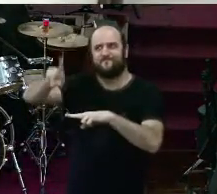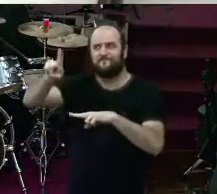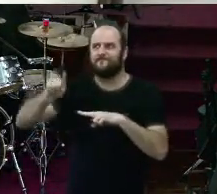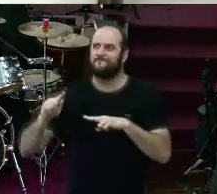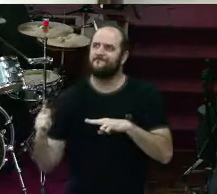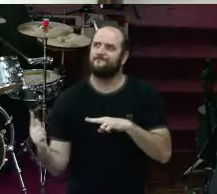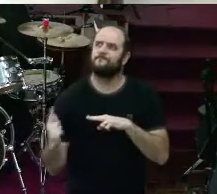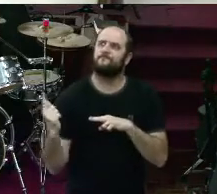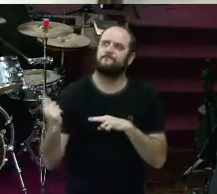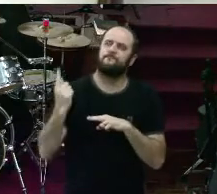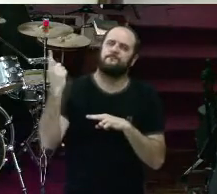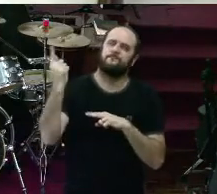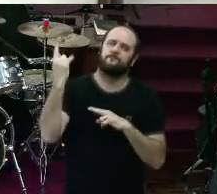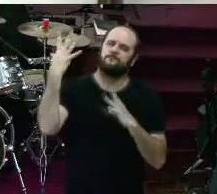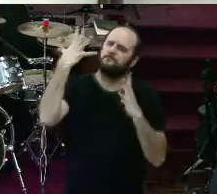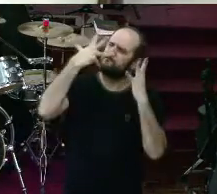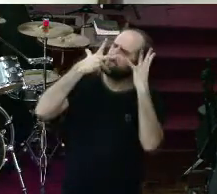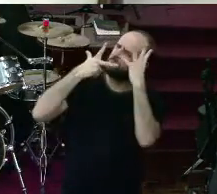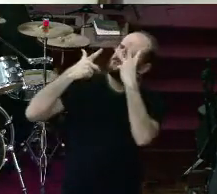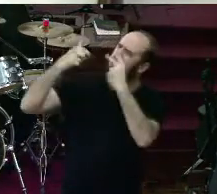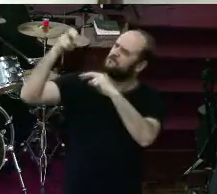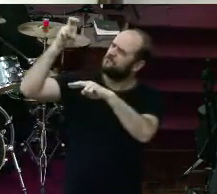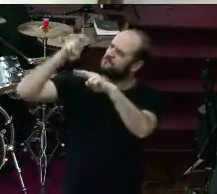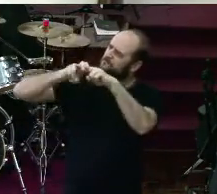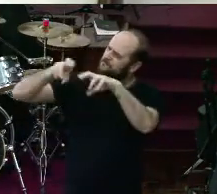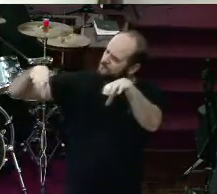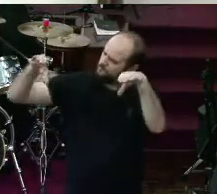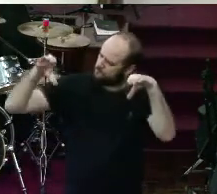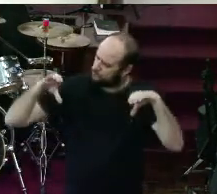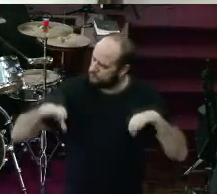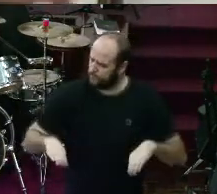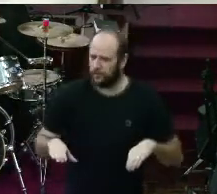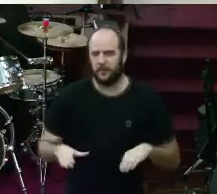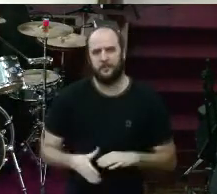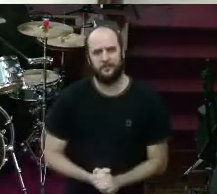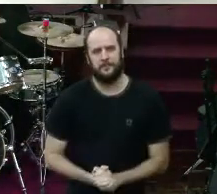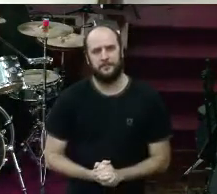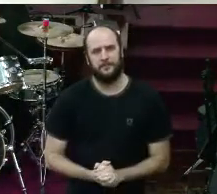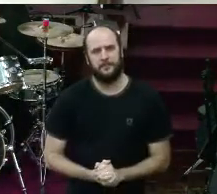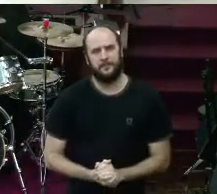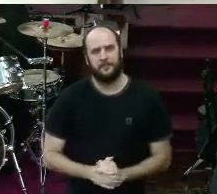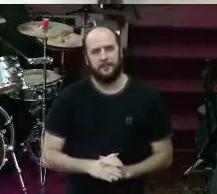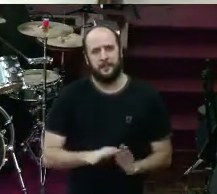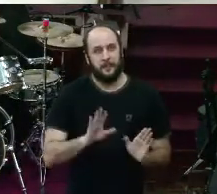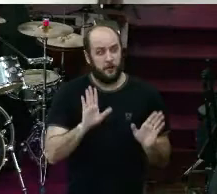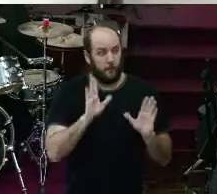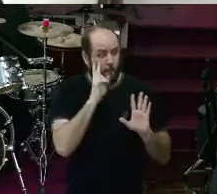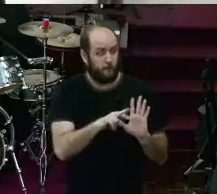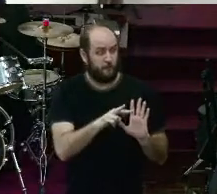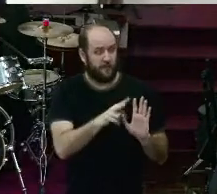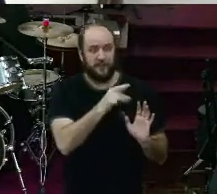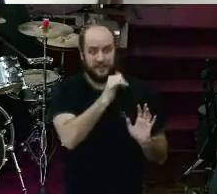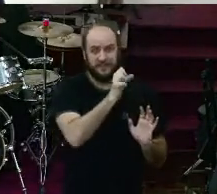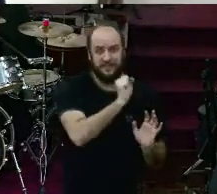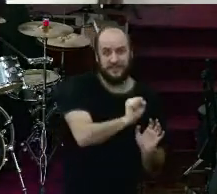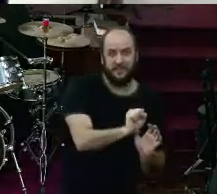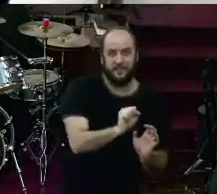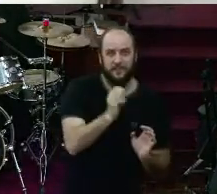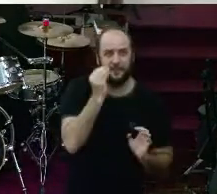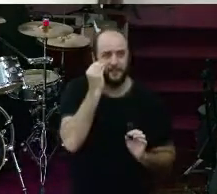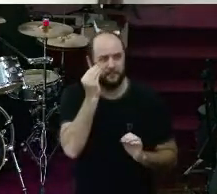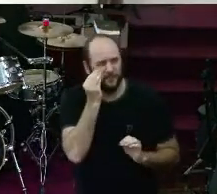alto e sublime trono. Como eu disse há pouco, diante dessa visão, diante dessa experiência